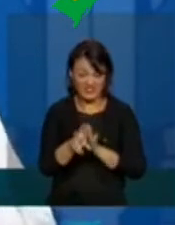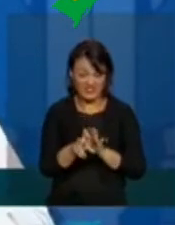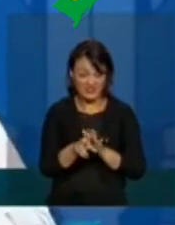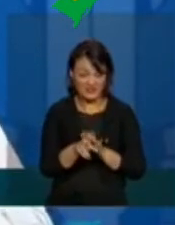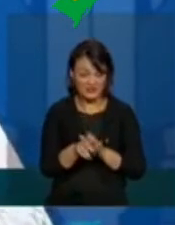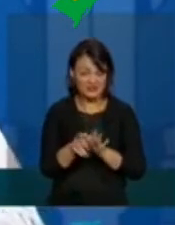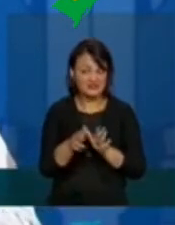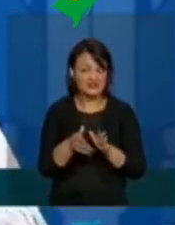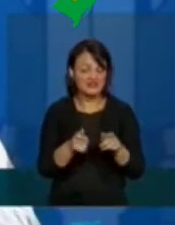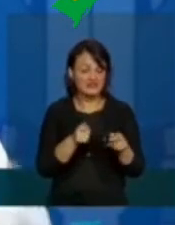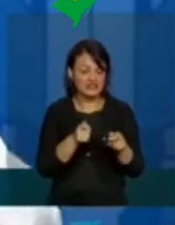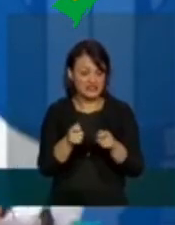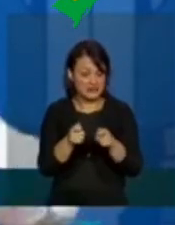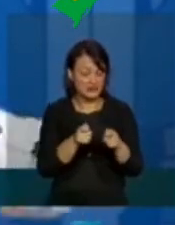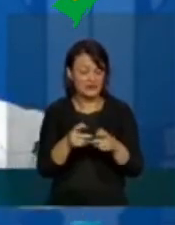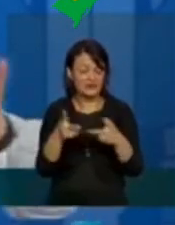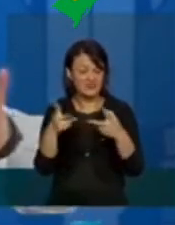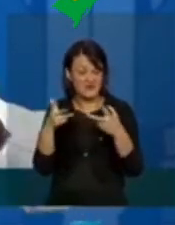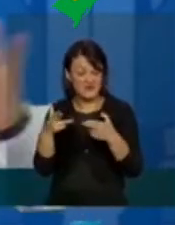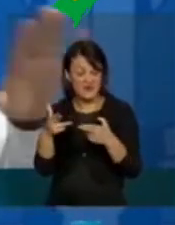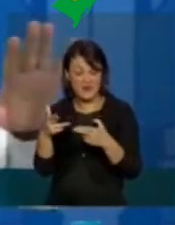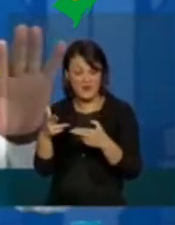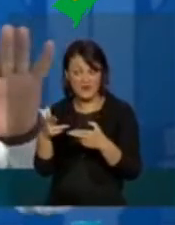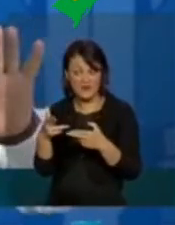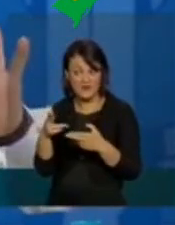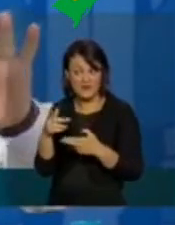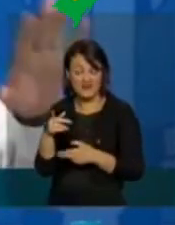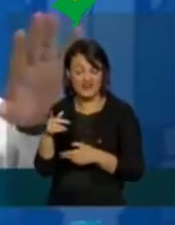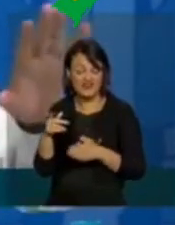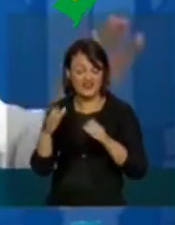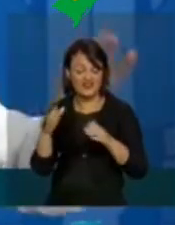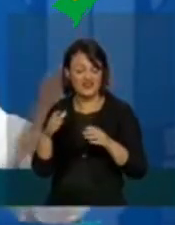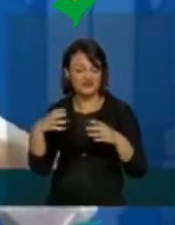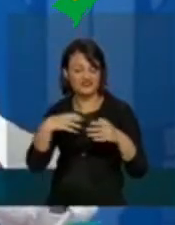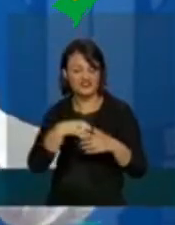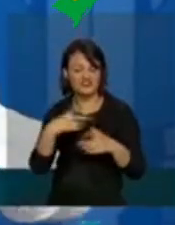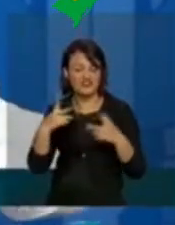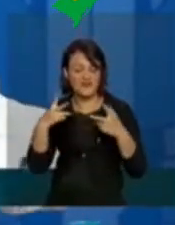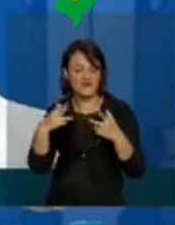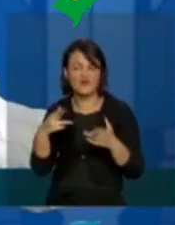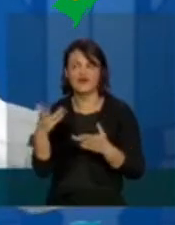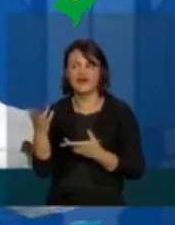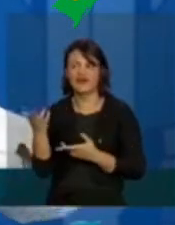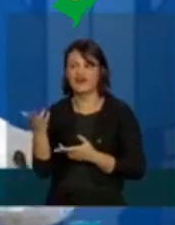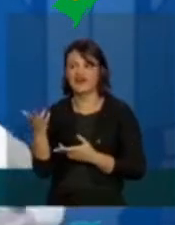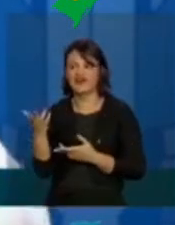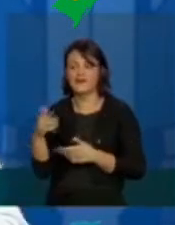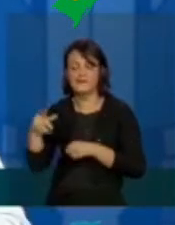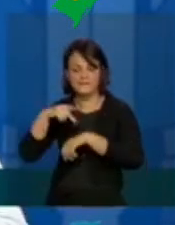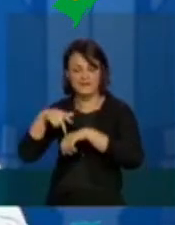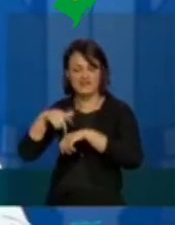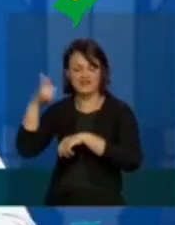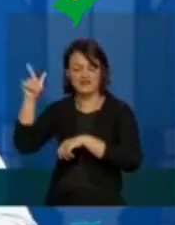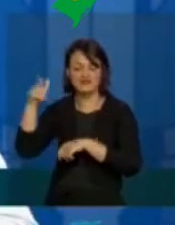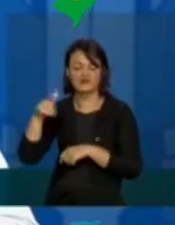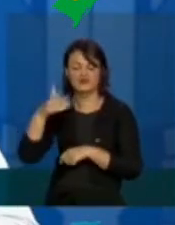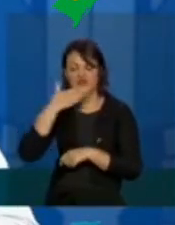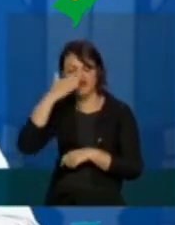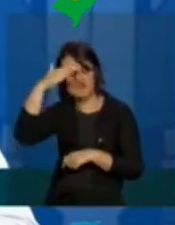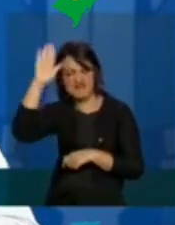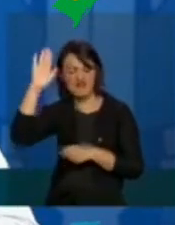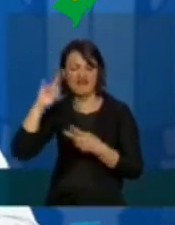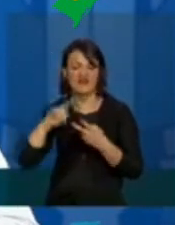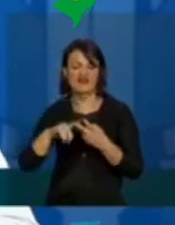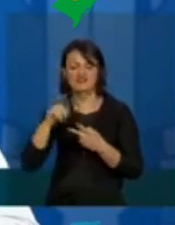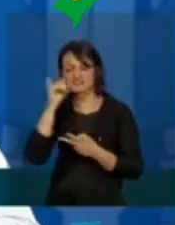comportar aqui igual ele se comporta ou se comportou em países como Irã,